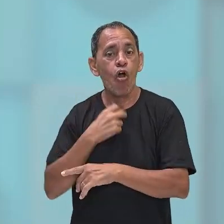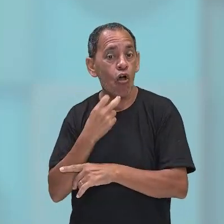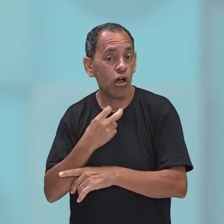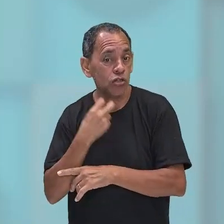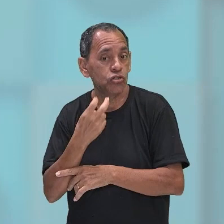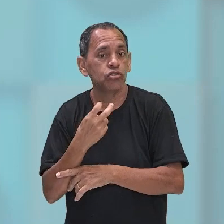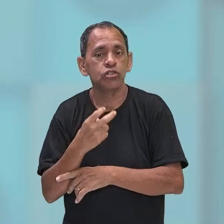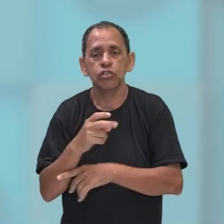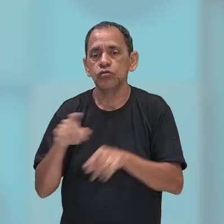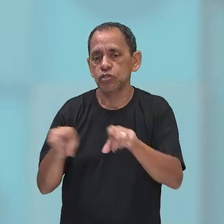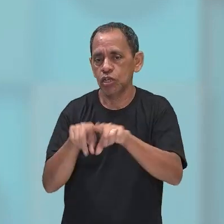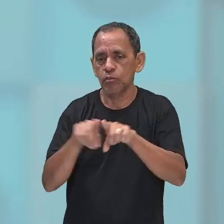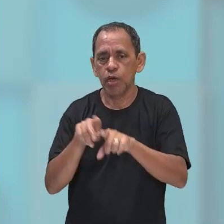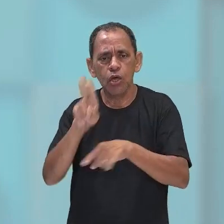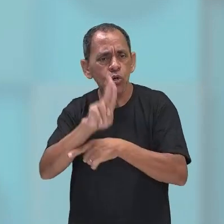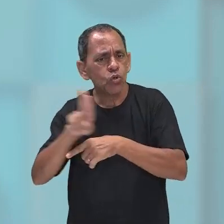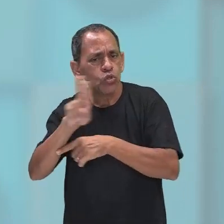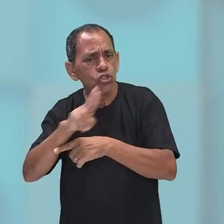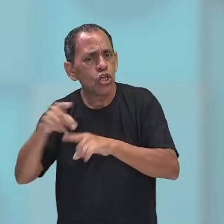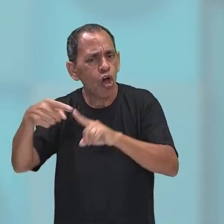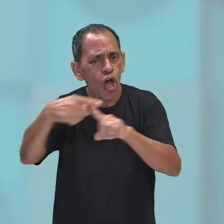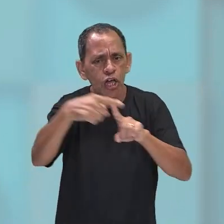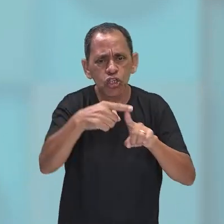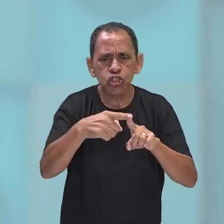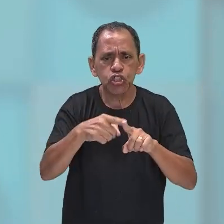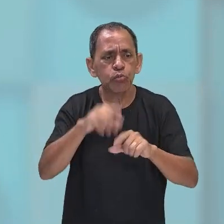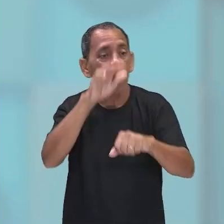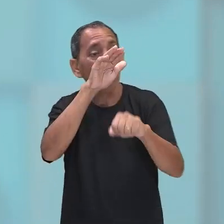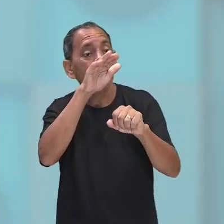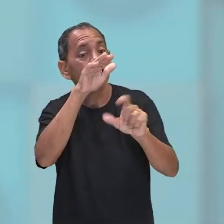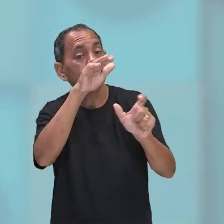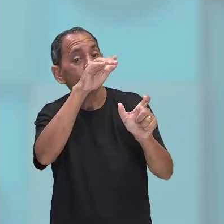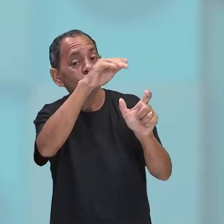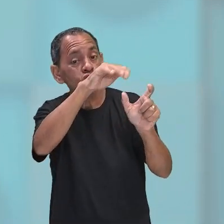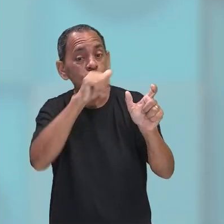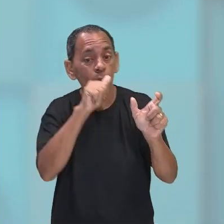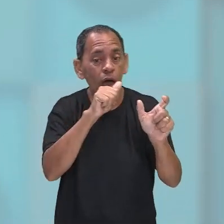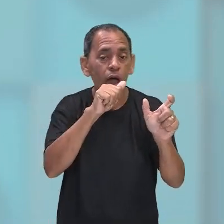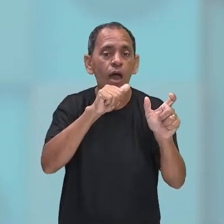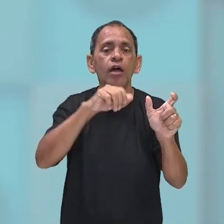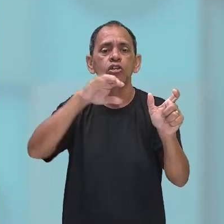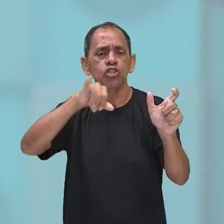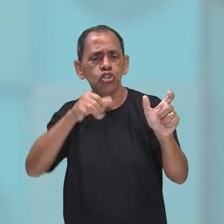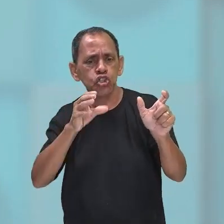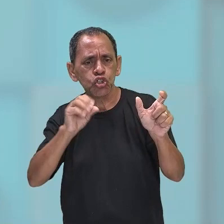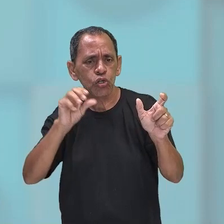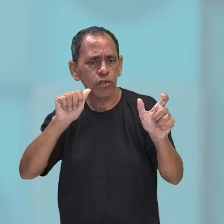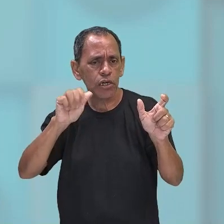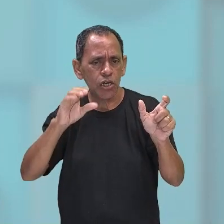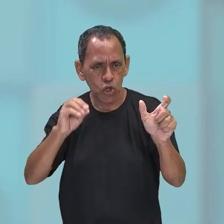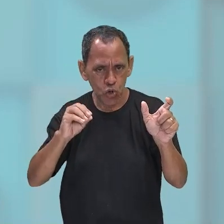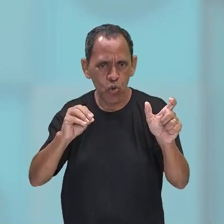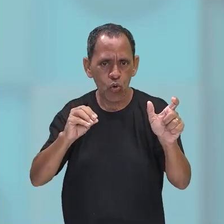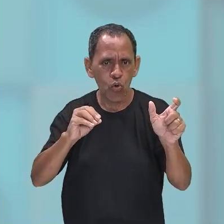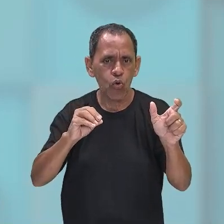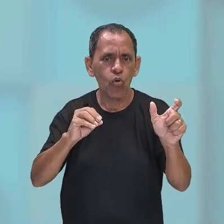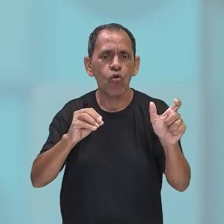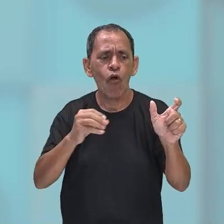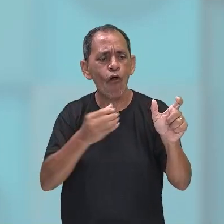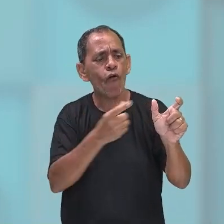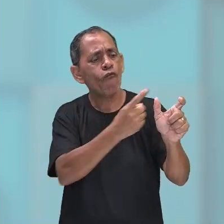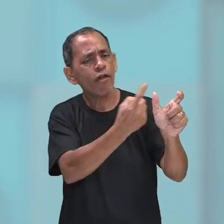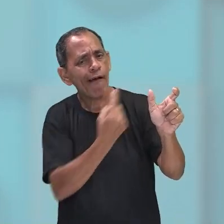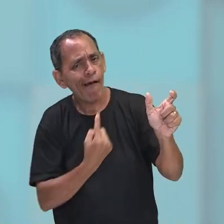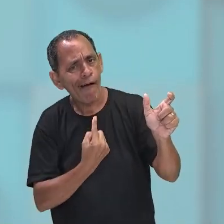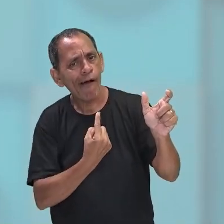que nós utilizamos para fazer chamamento. João, vem cá. Percebam, João é um vocativo, é o termo